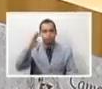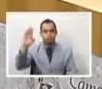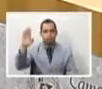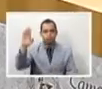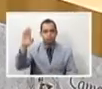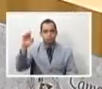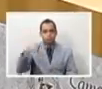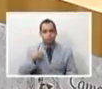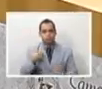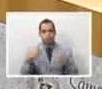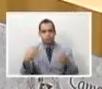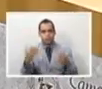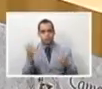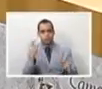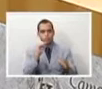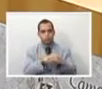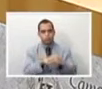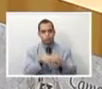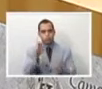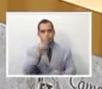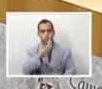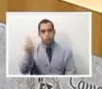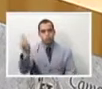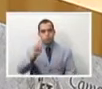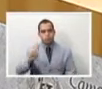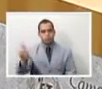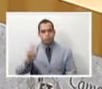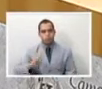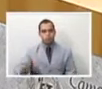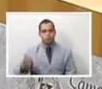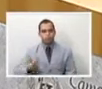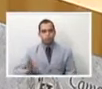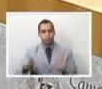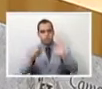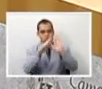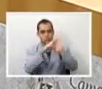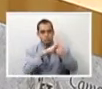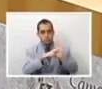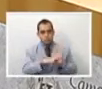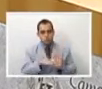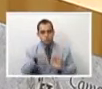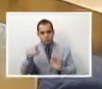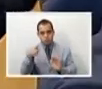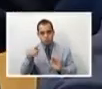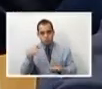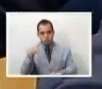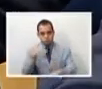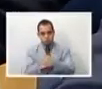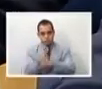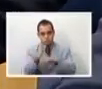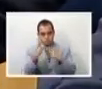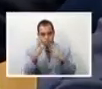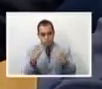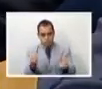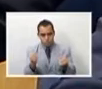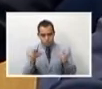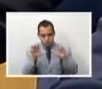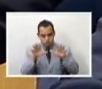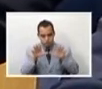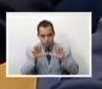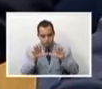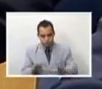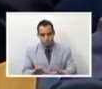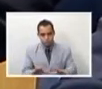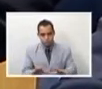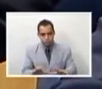peço voto nominal, por favor, presidente. É regimental. Os vereadores que concordarem com a aprovação desse